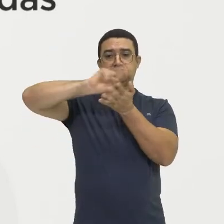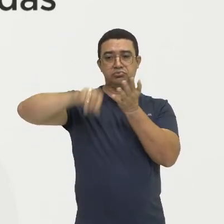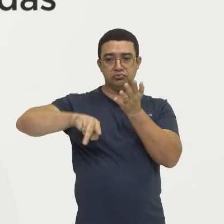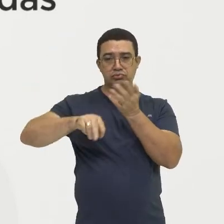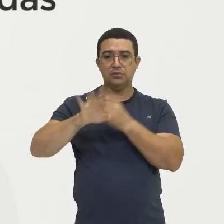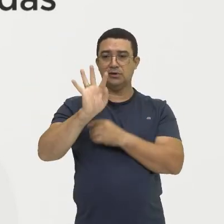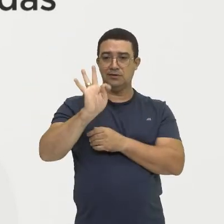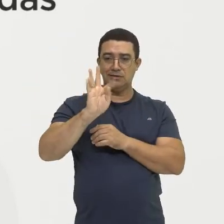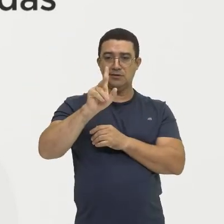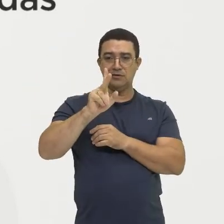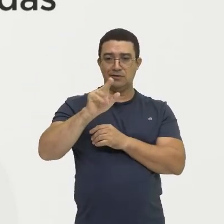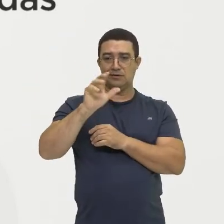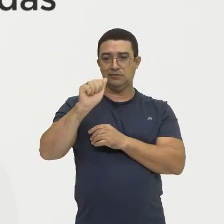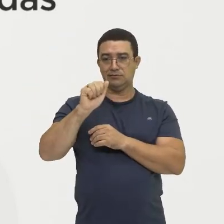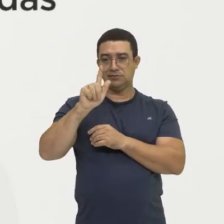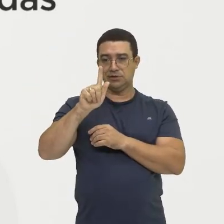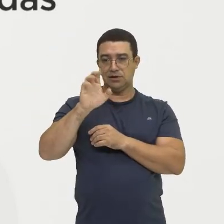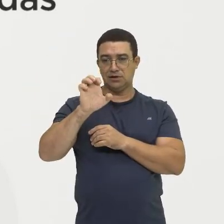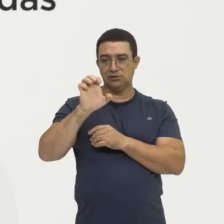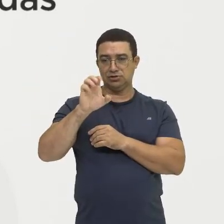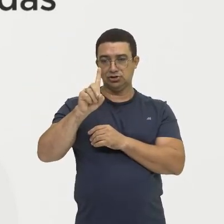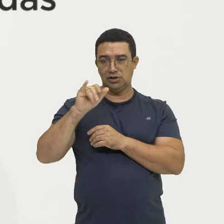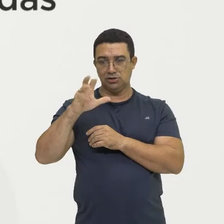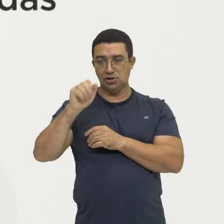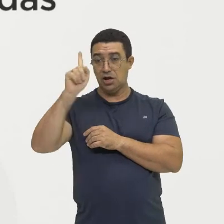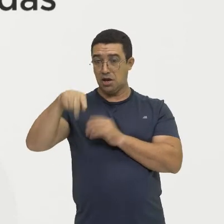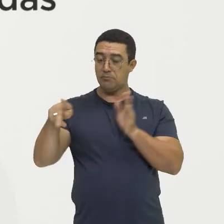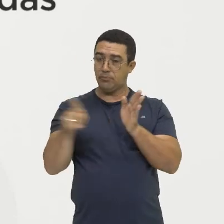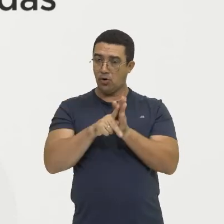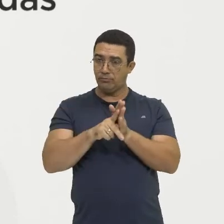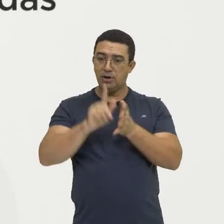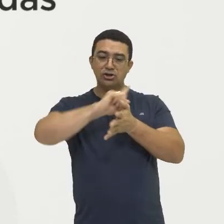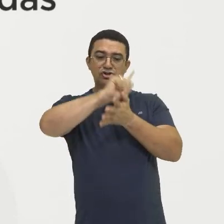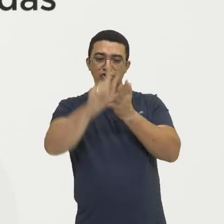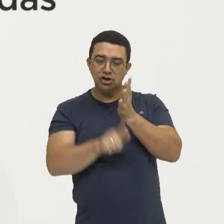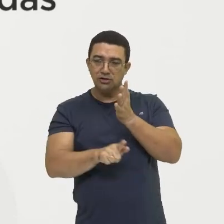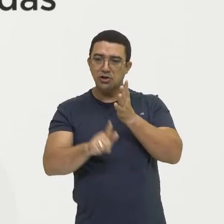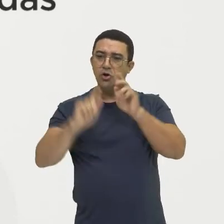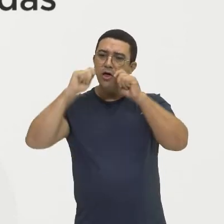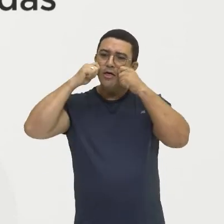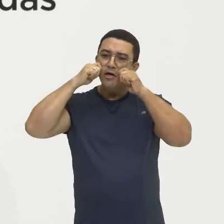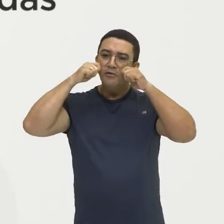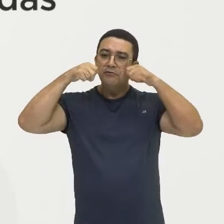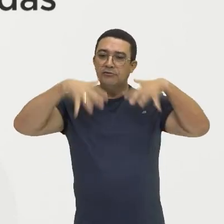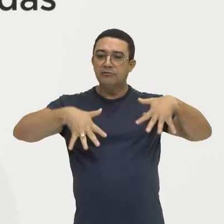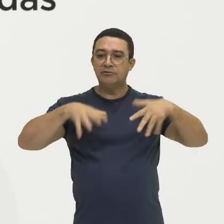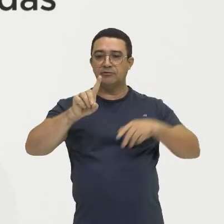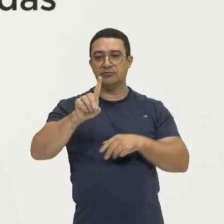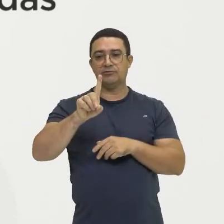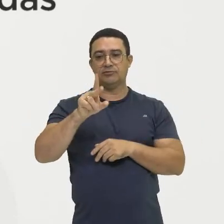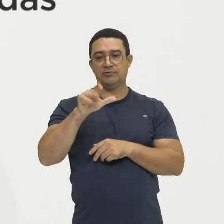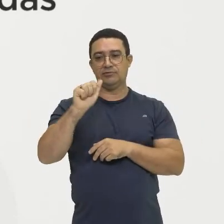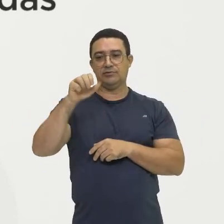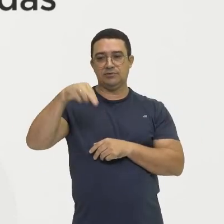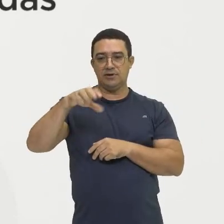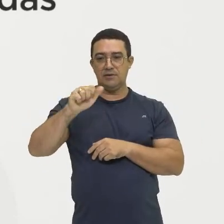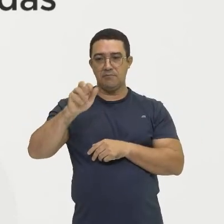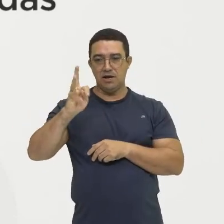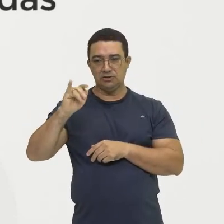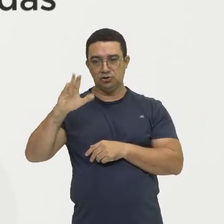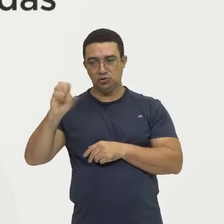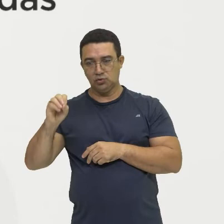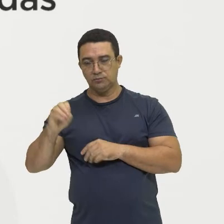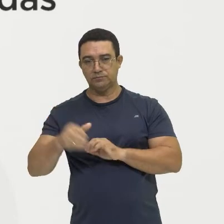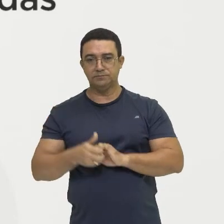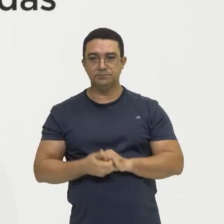tragédia, ela pertence ao gênero dramático, ok? Os atores vão representar esse acontecimento trágico,